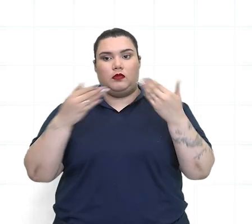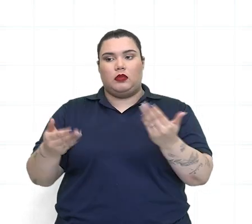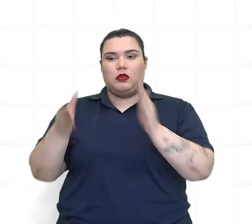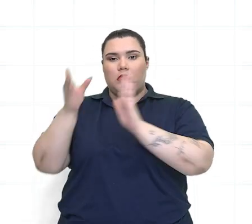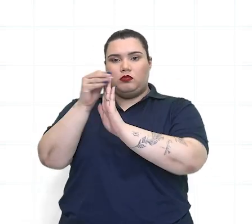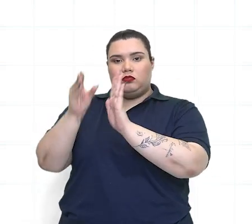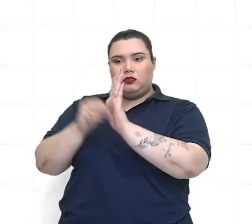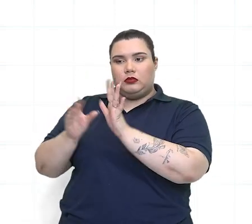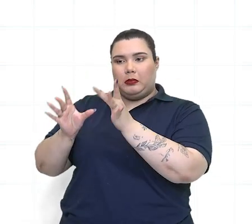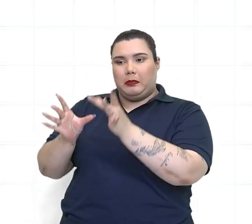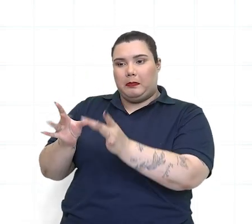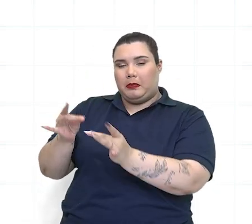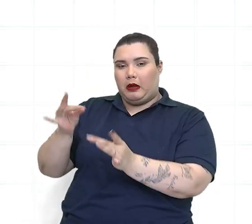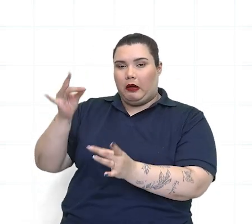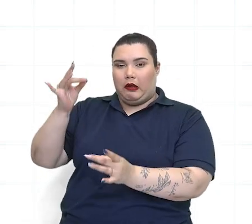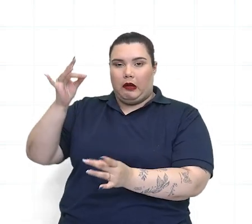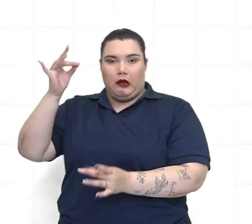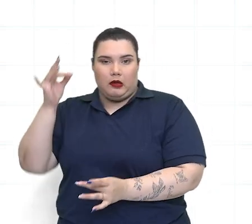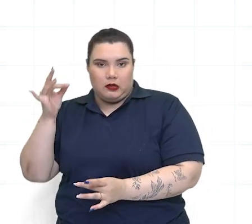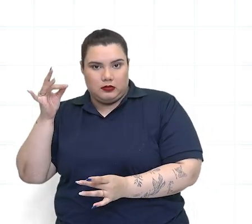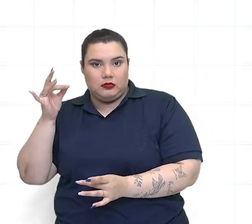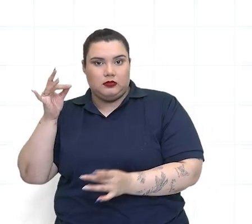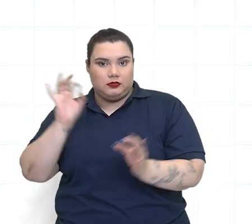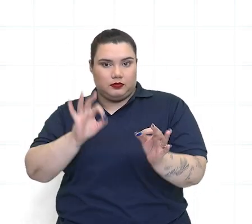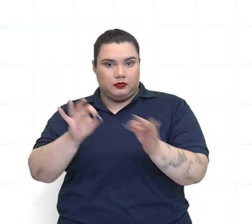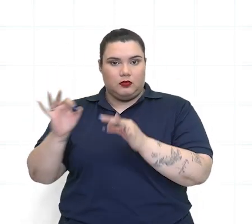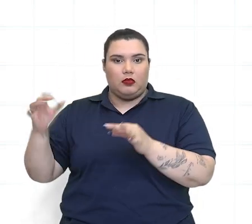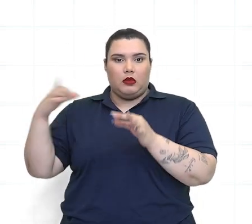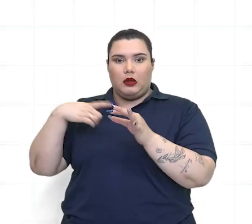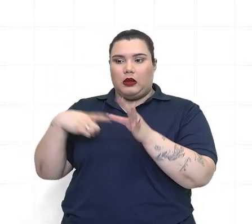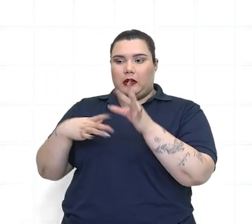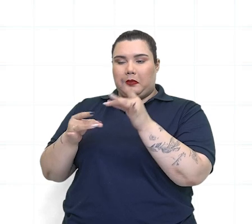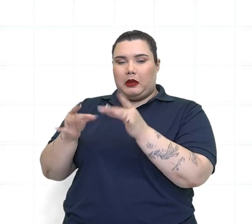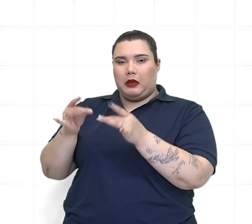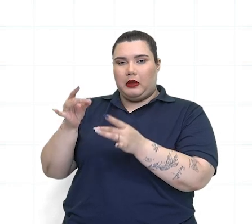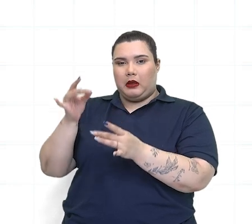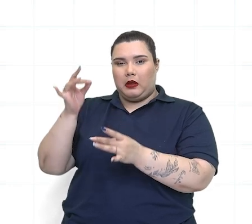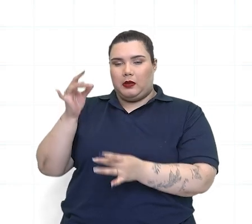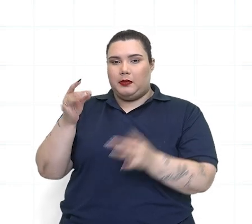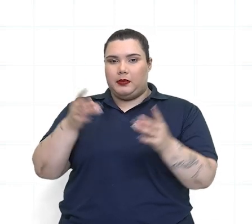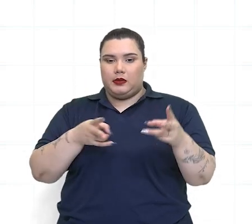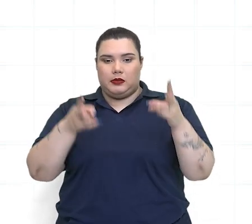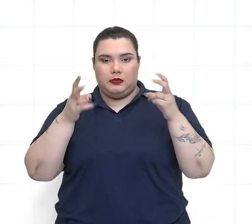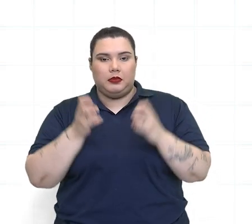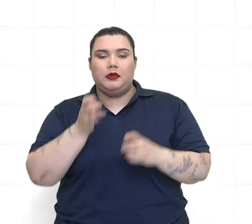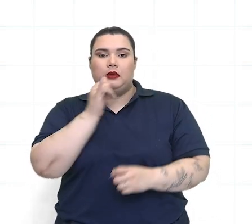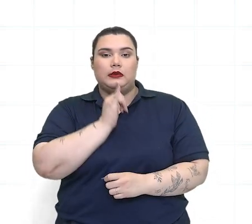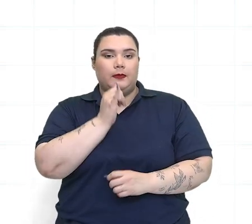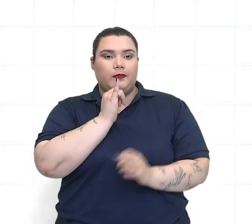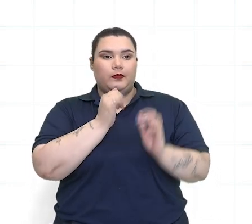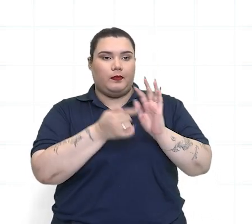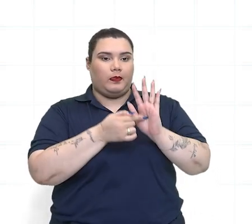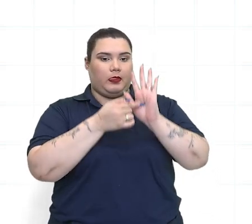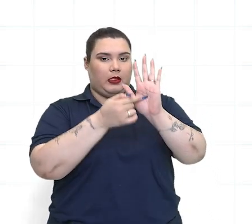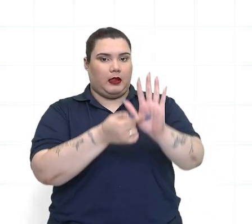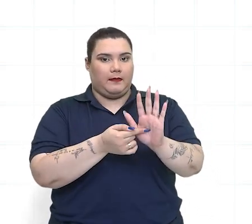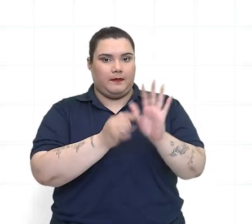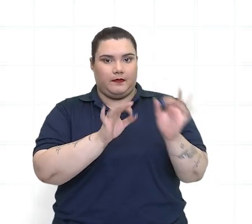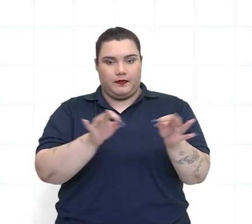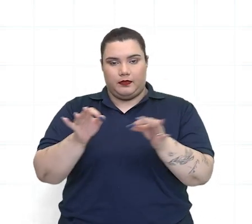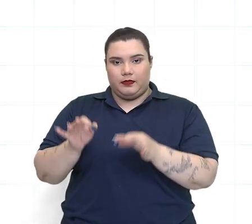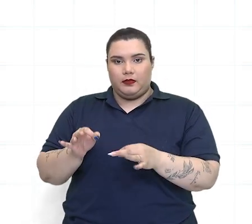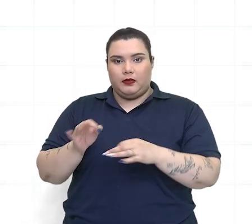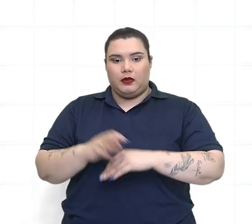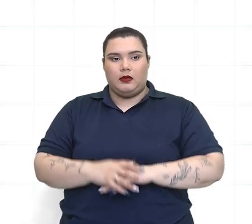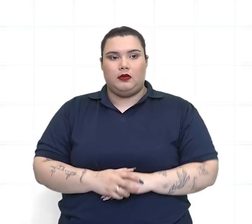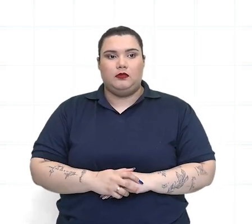ele é bem mais extenso, como nós podemos ver aqui o exemplo. A gente vai